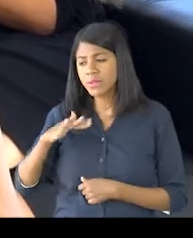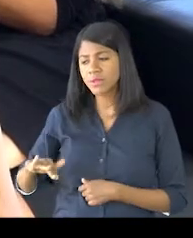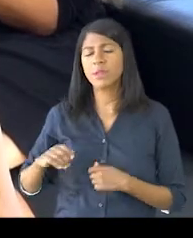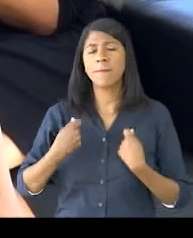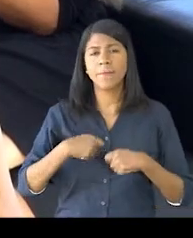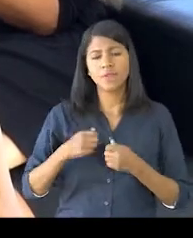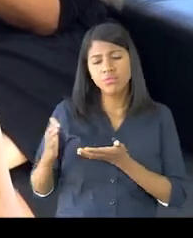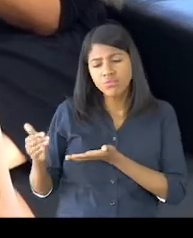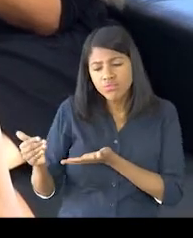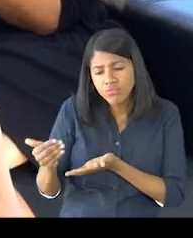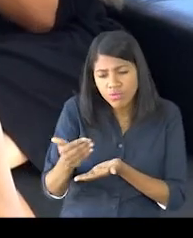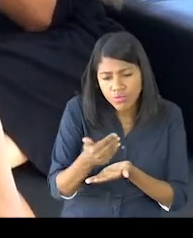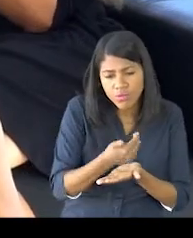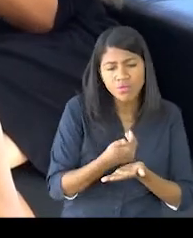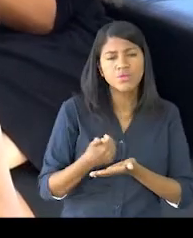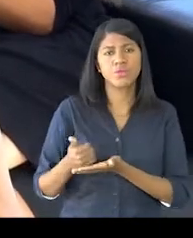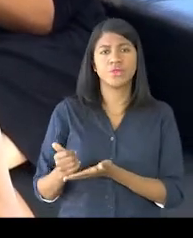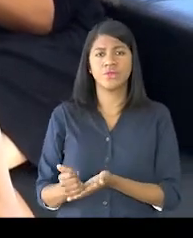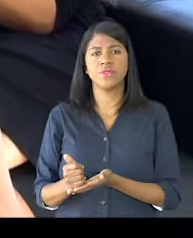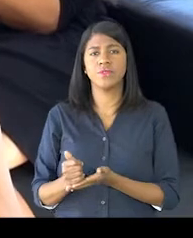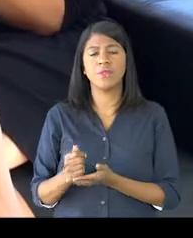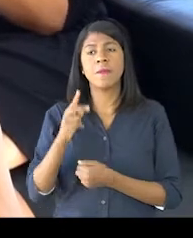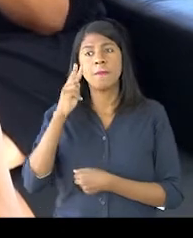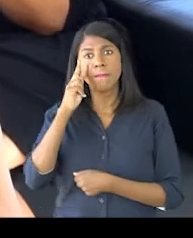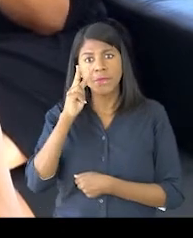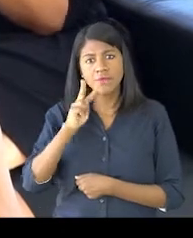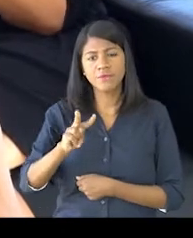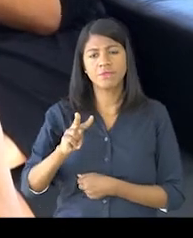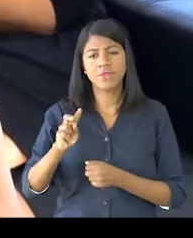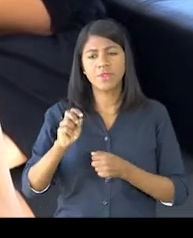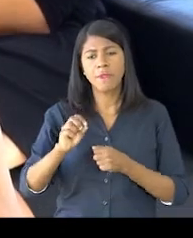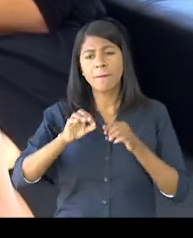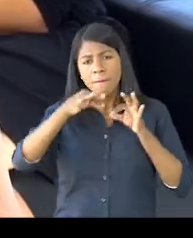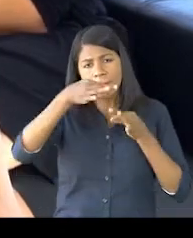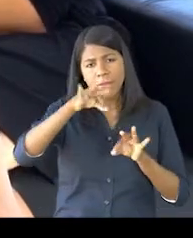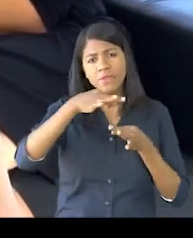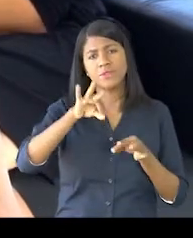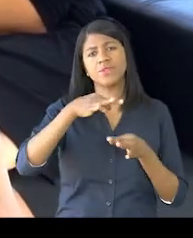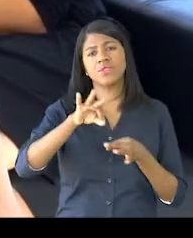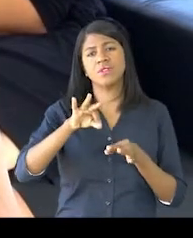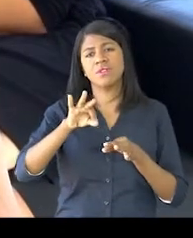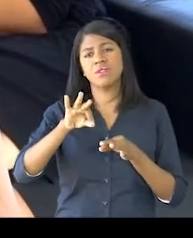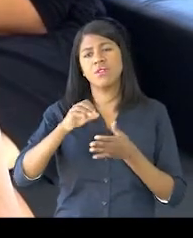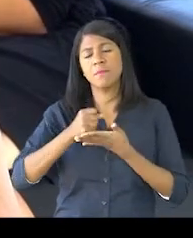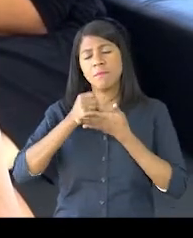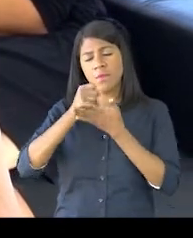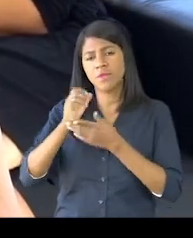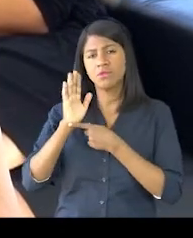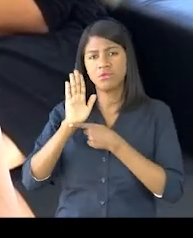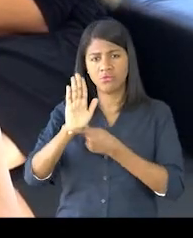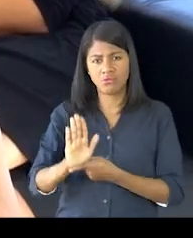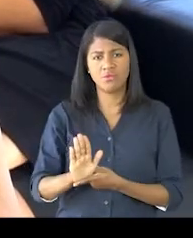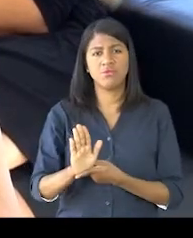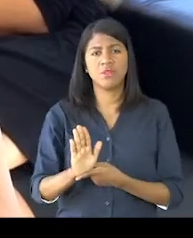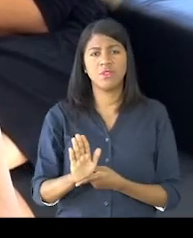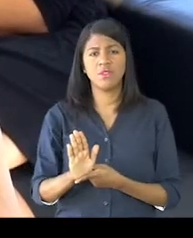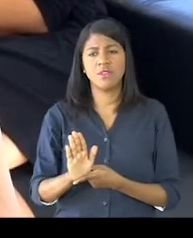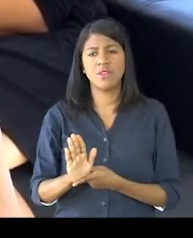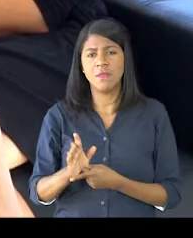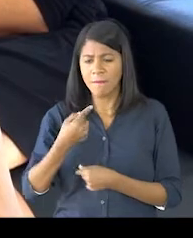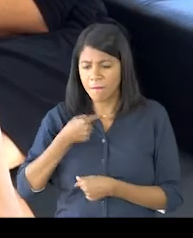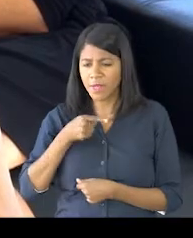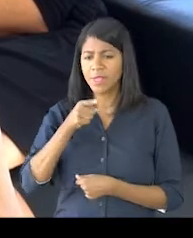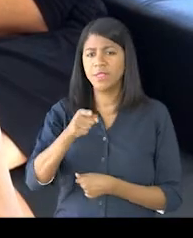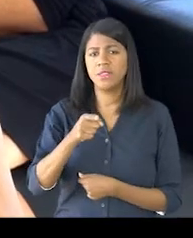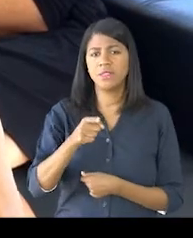à mulher, dados científicos. Esse projeto é em parceria com a Universidade Federal de Goiás. Uhum. E nós